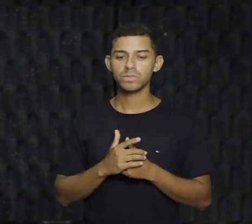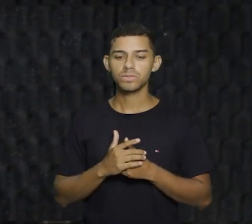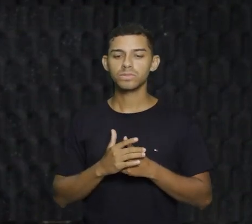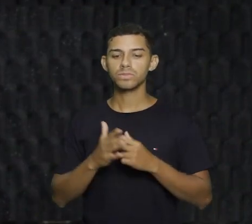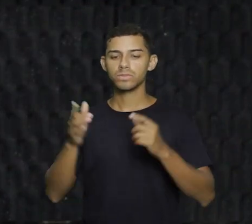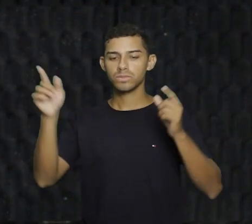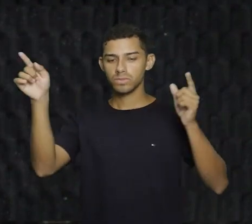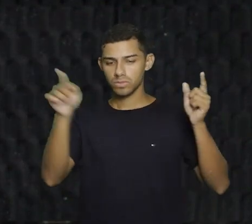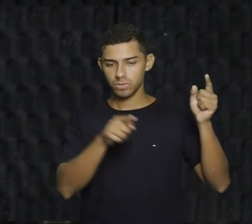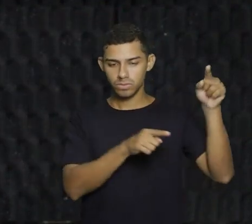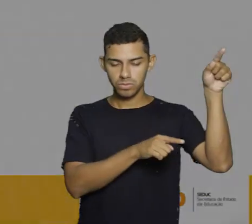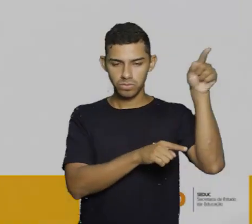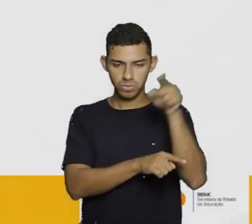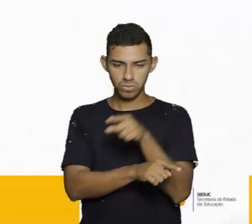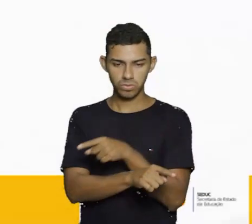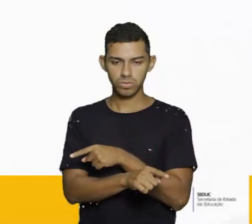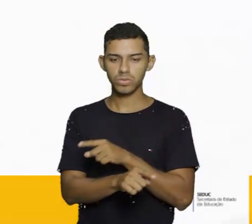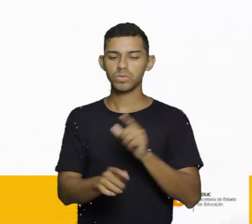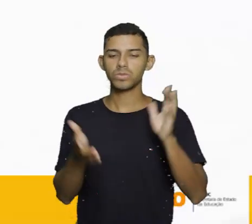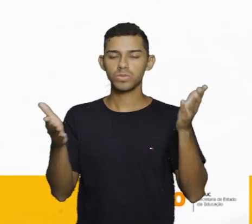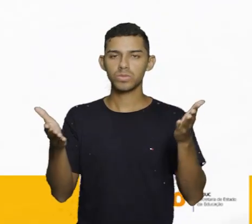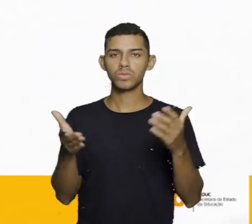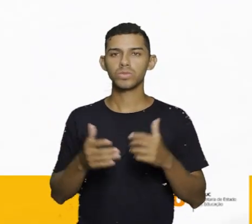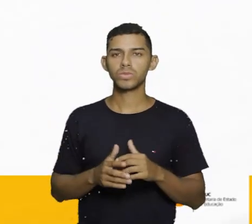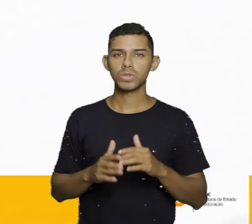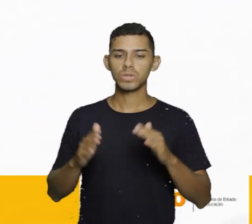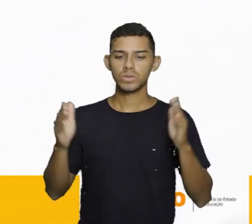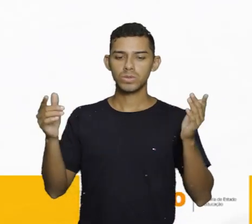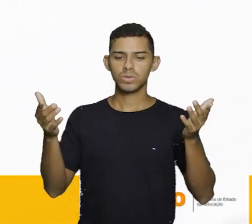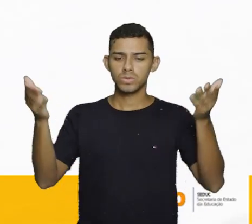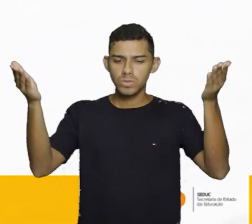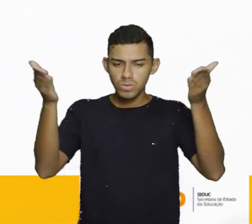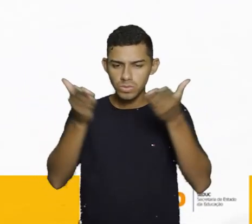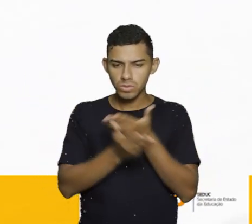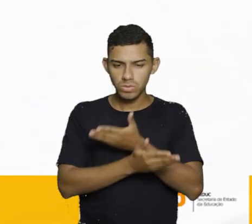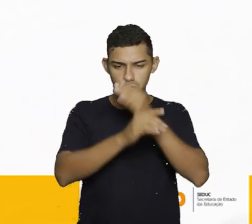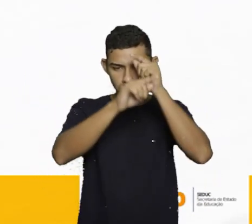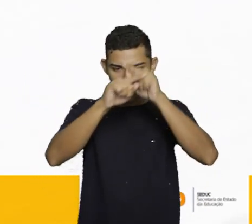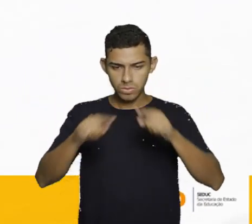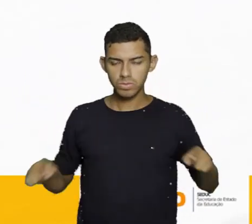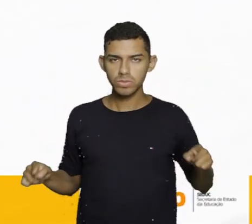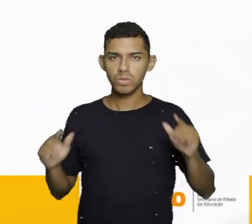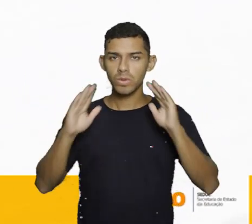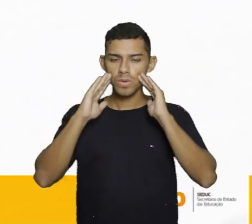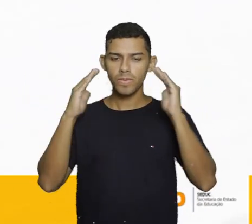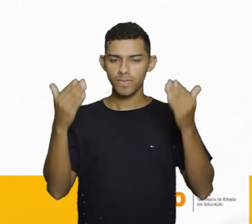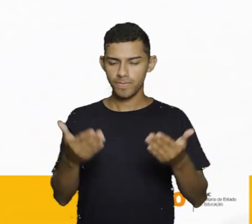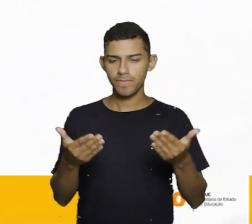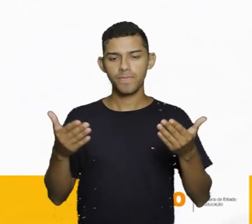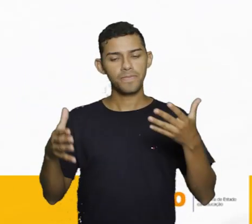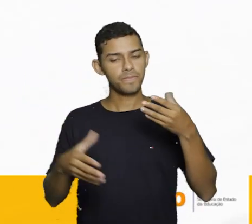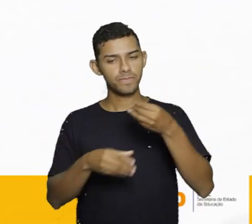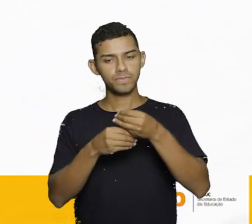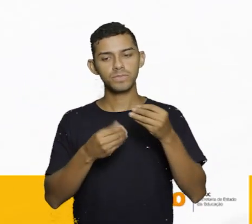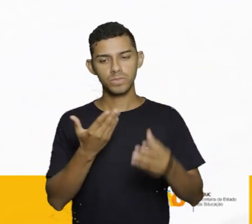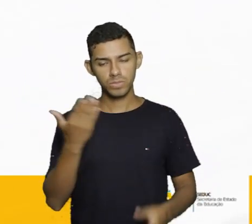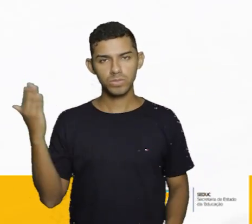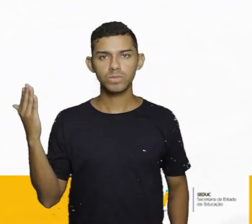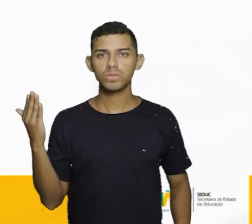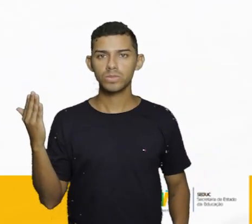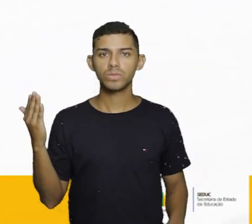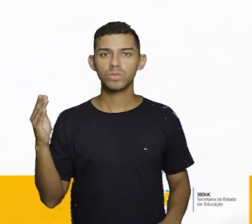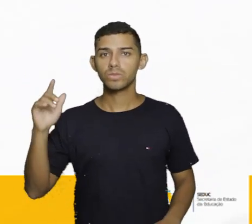obra, propositalmente, a partir das diagonais e das perpendiculares, que eu preferi não colocar aqui, mas vou falar sobre